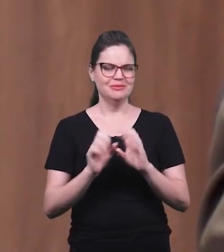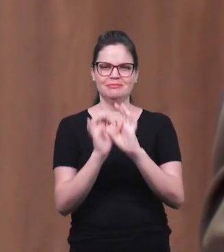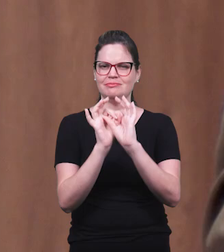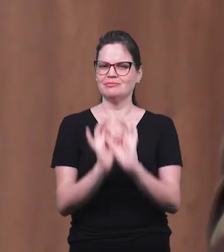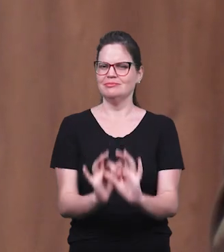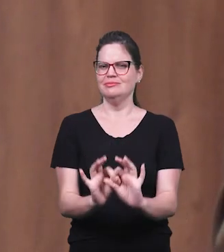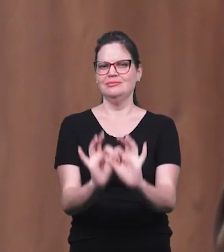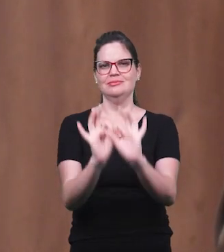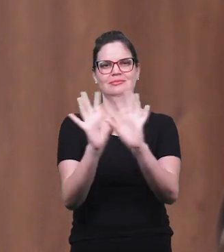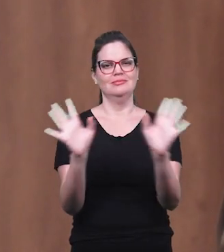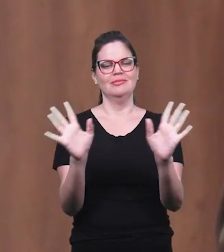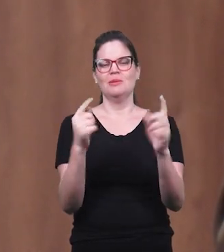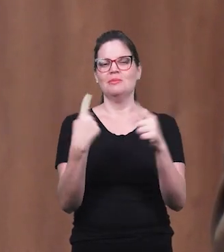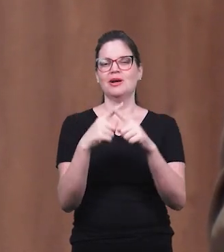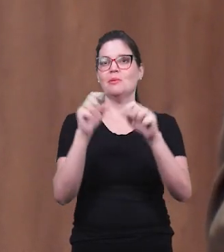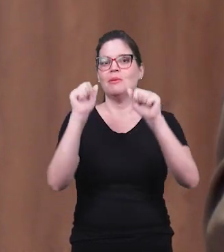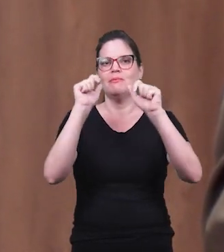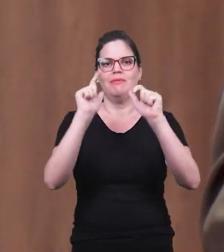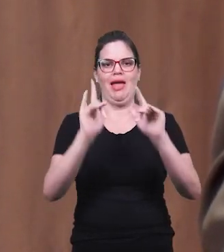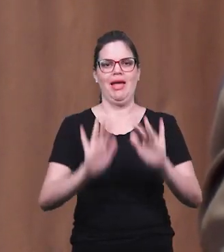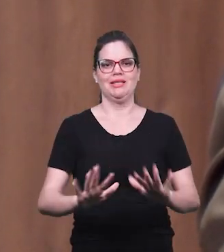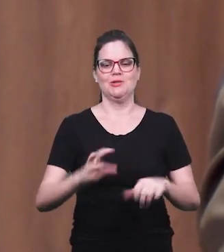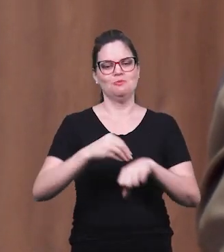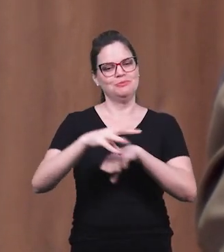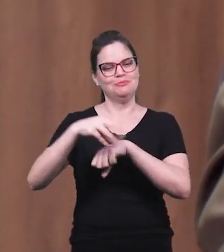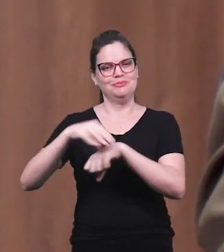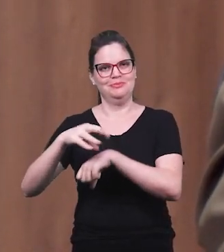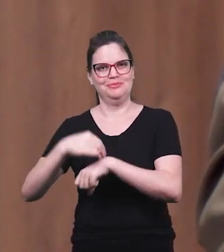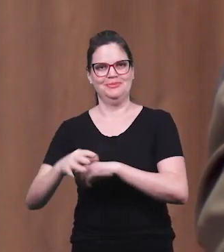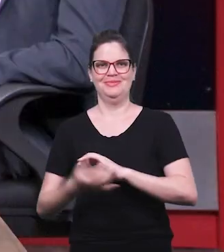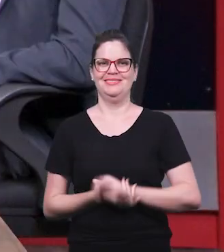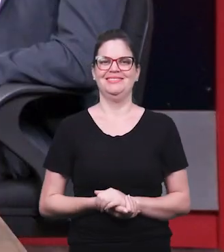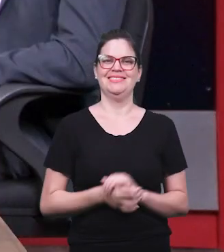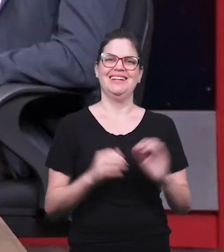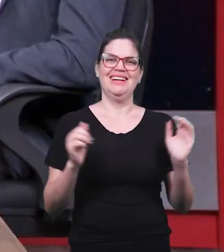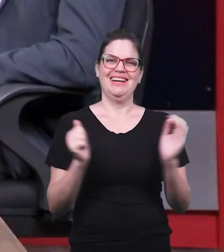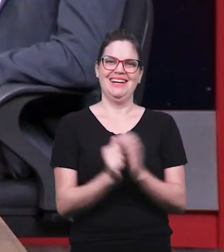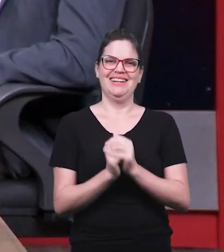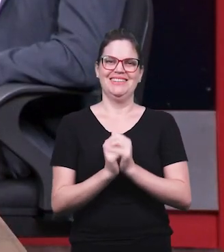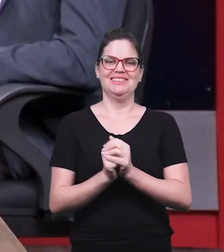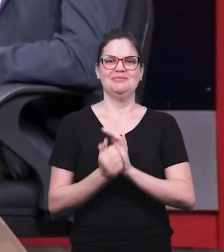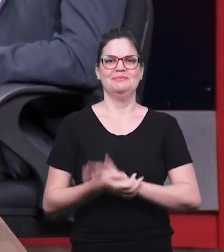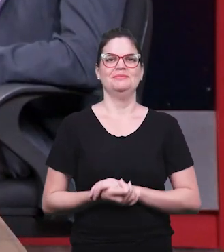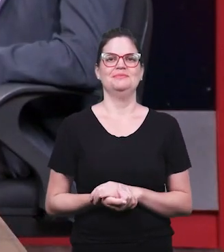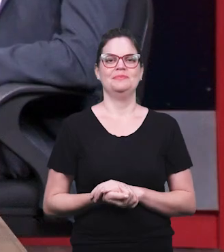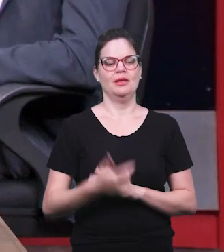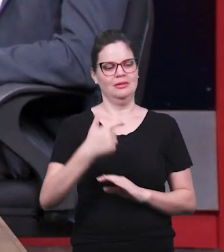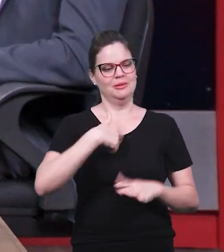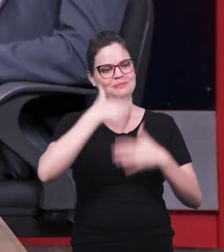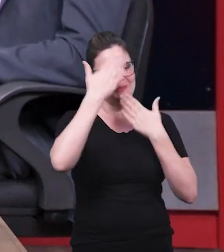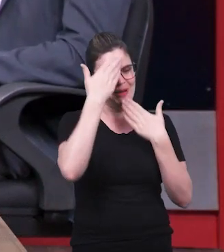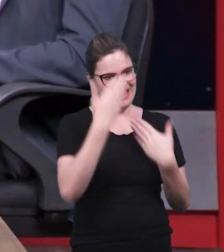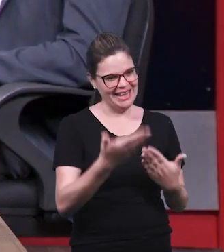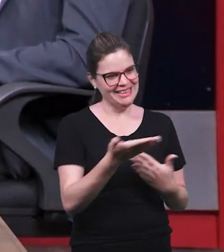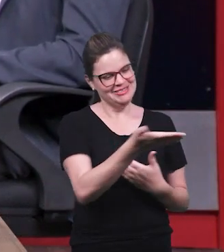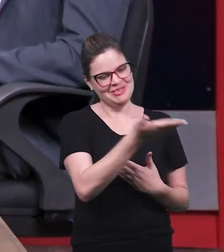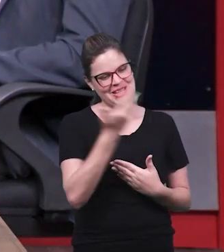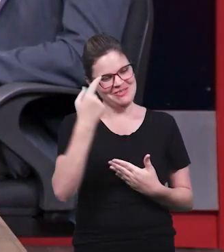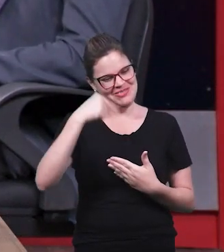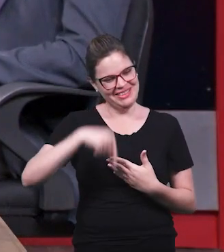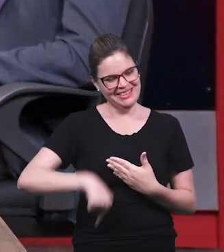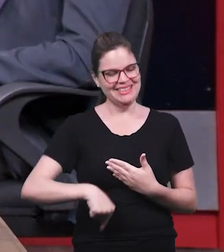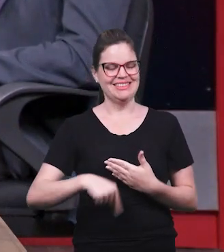ser sempre uma bênção para mim poder contribuir. Muito Amém. bem. Eu já queria, então, agradecer a sua